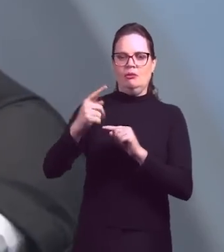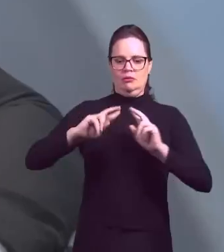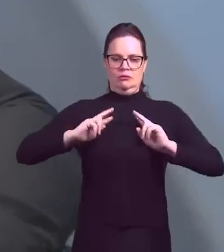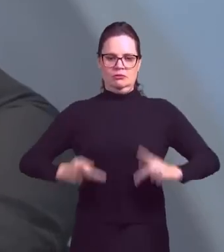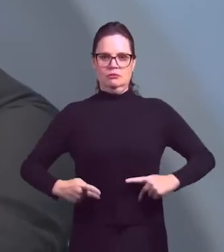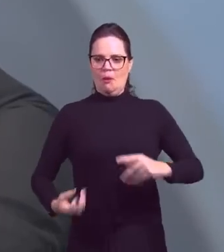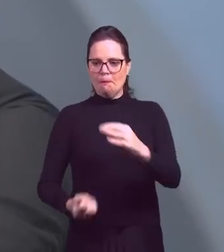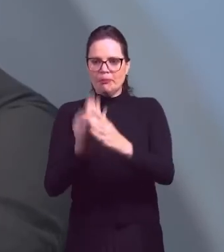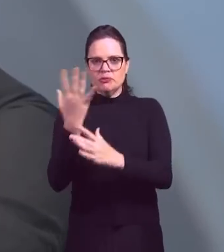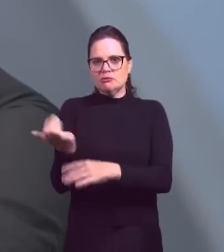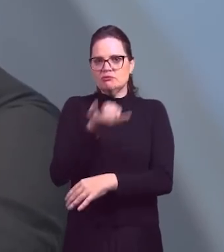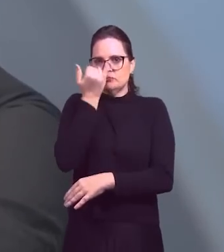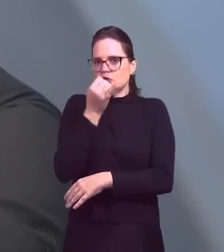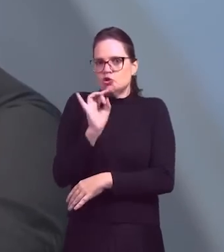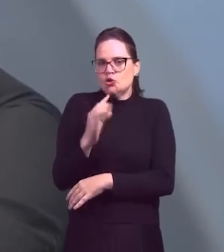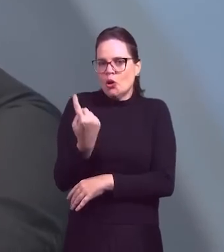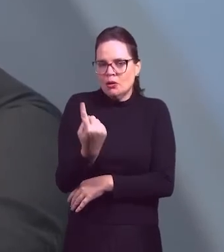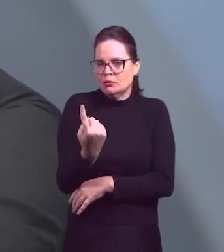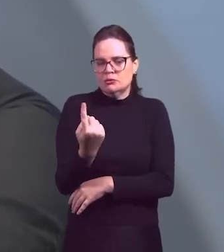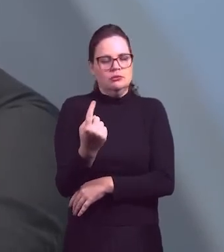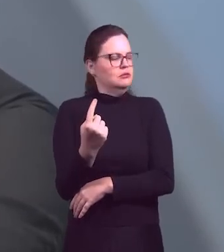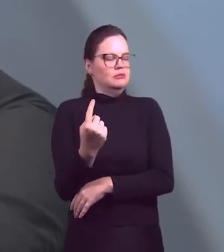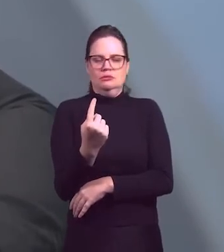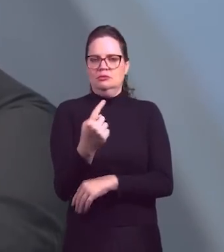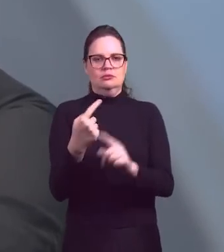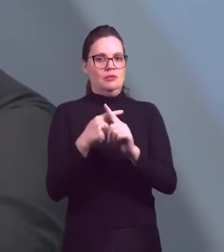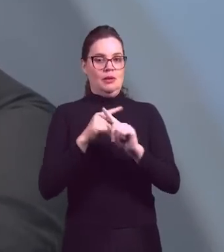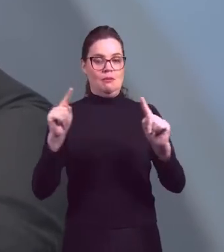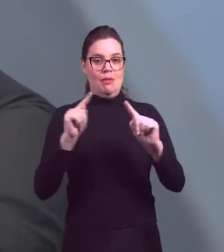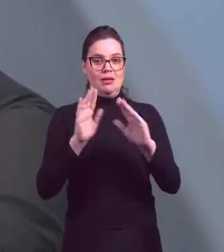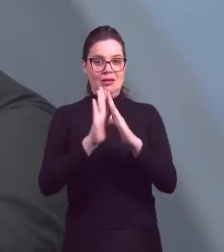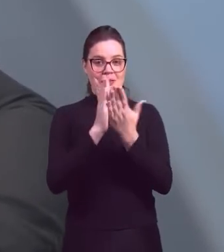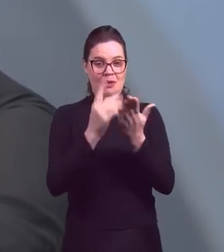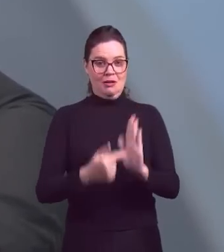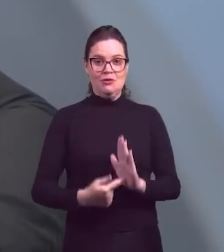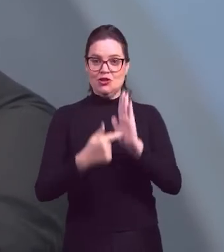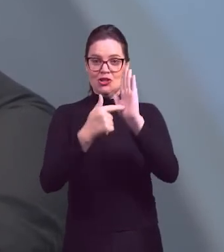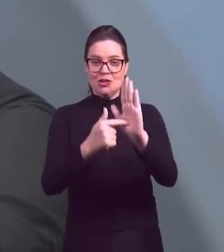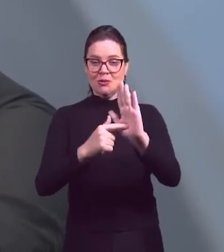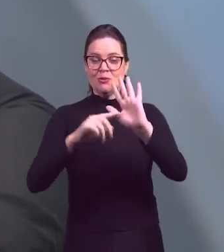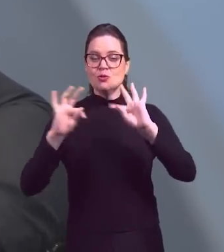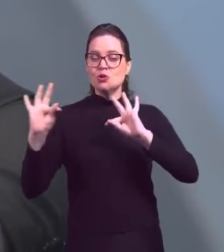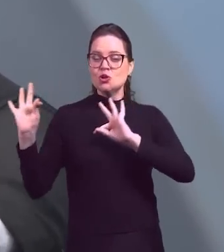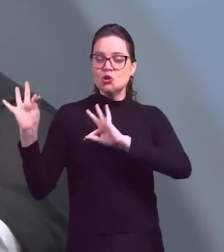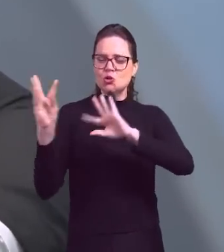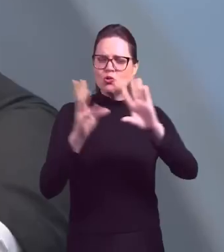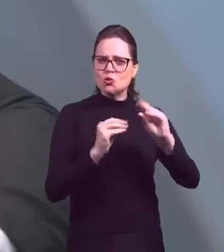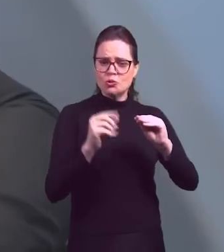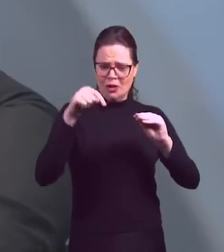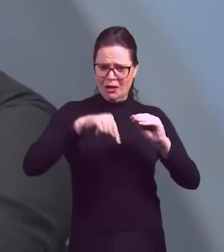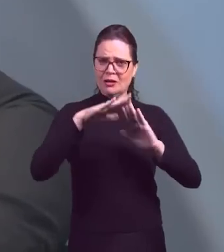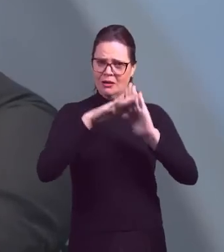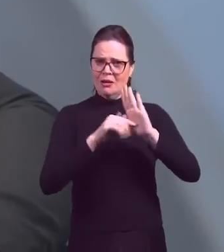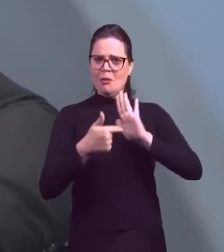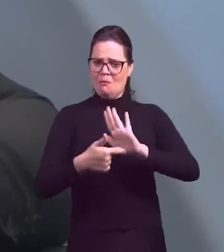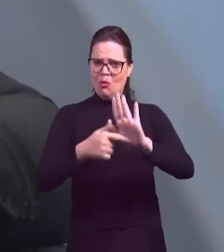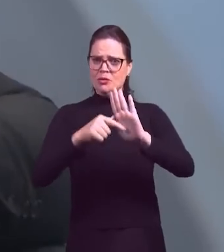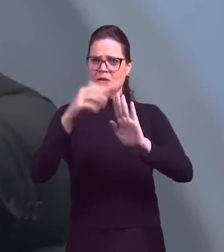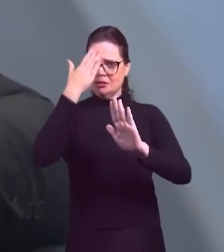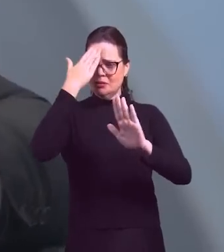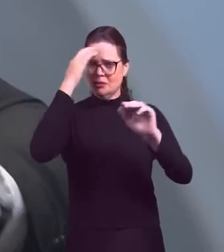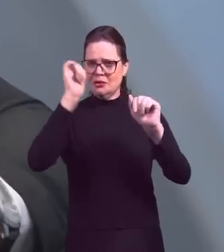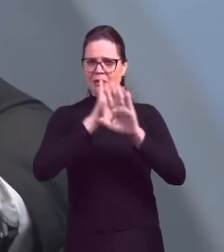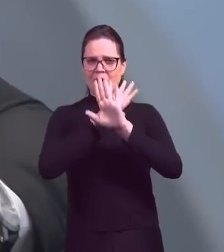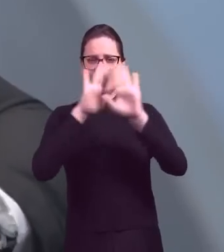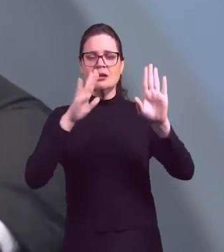2000 anos depois. Mas o objetivo deste programa, como já mencionado, é transmitir